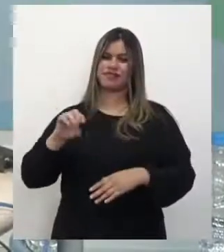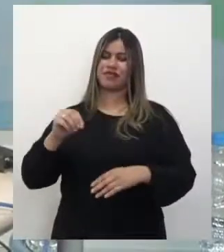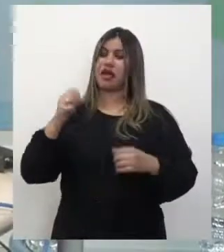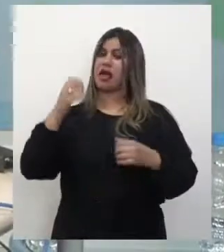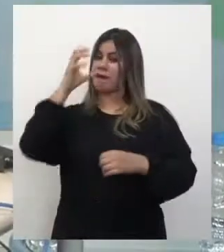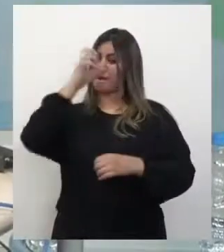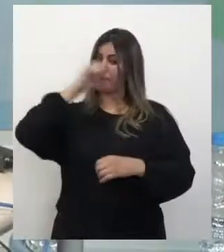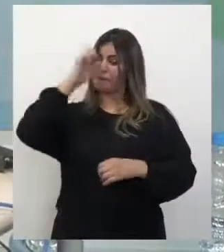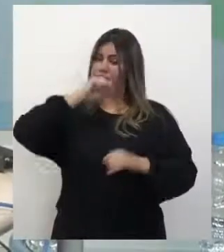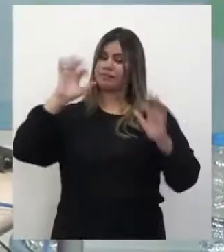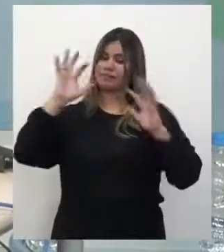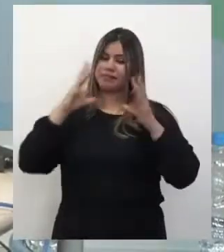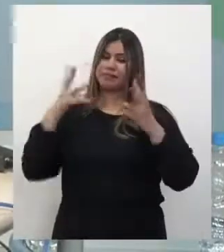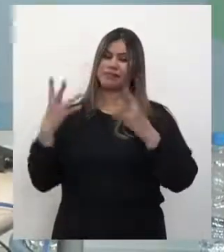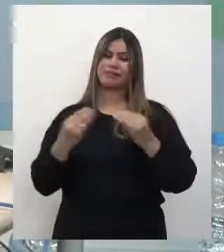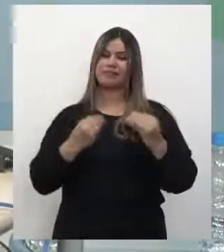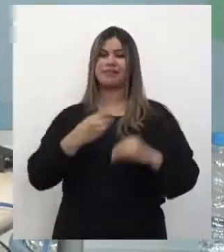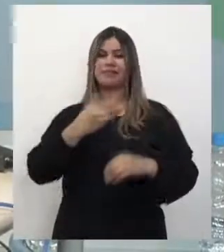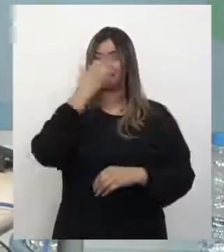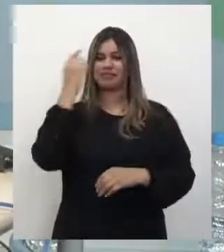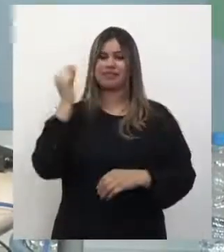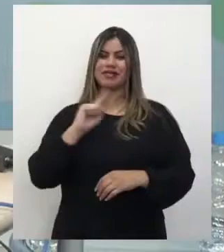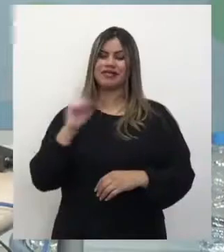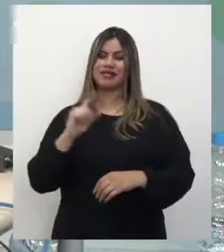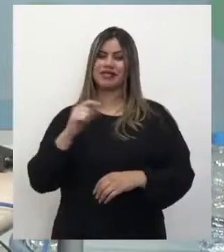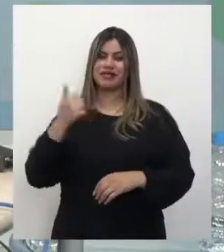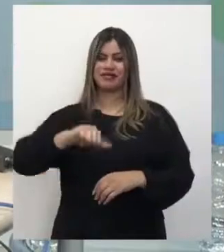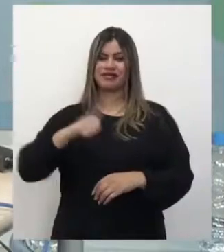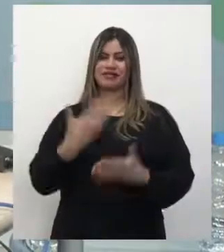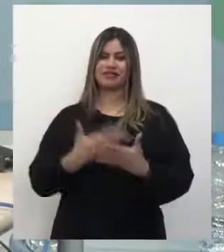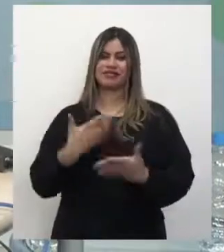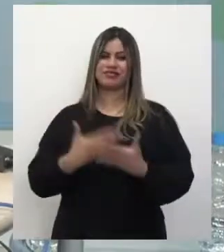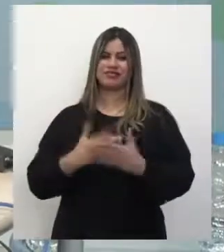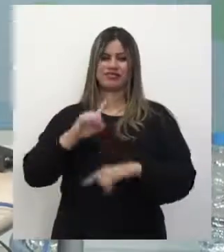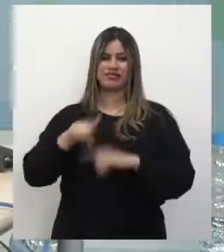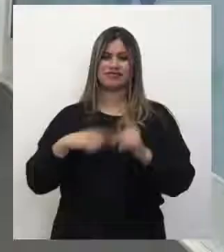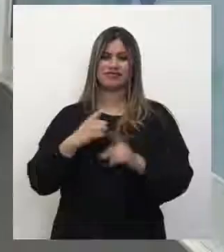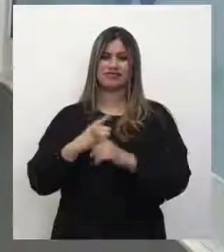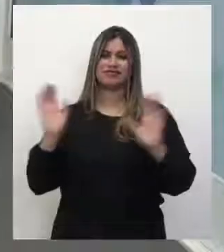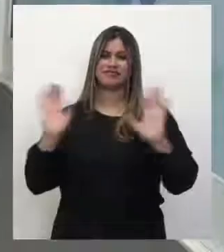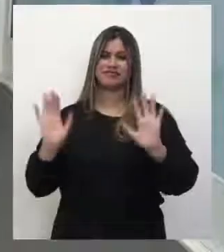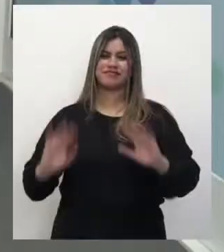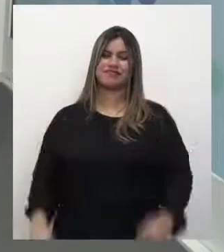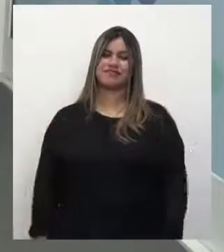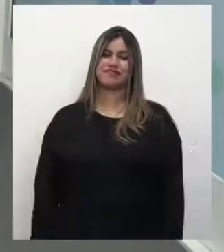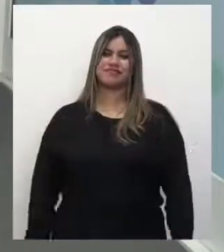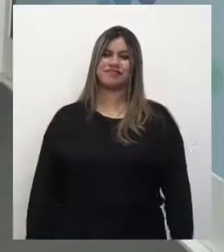refleti bastante. Não esqueçam de avaliar a nossa aula. Até a próxima.